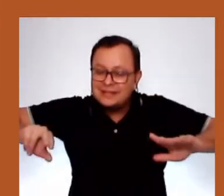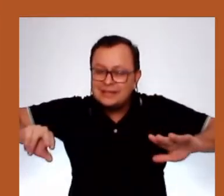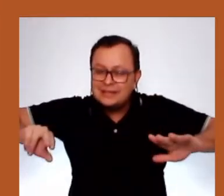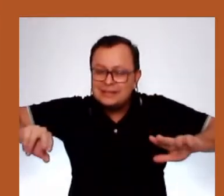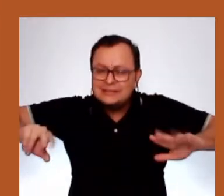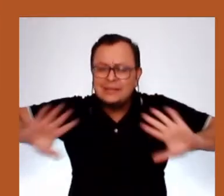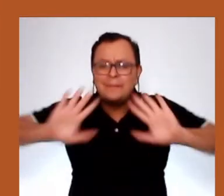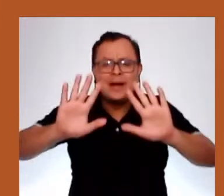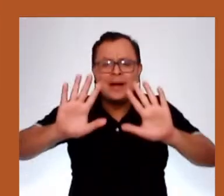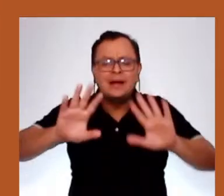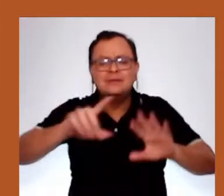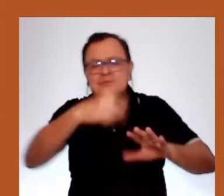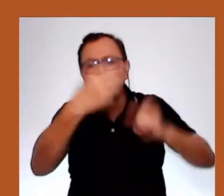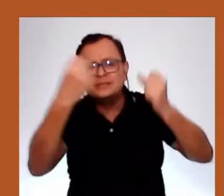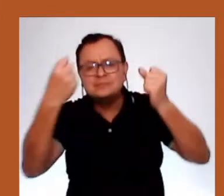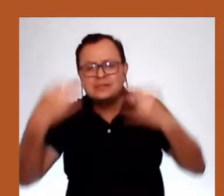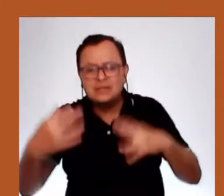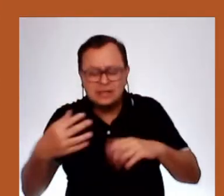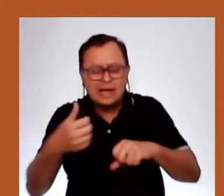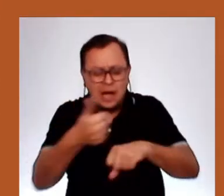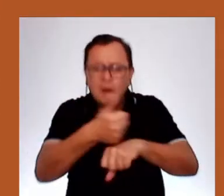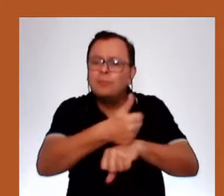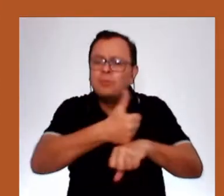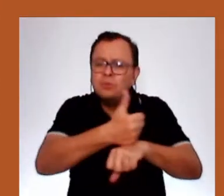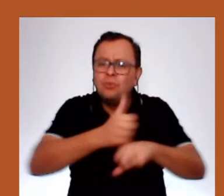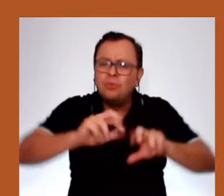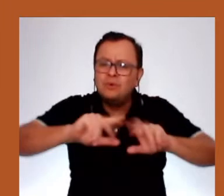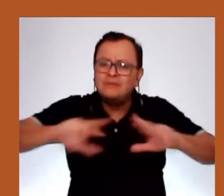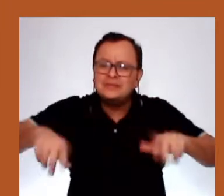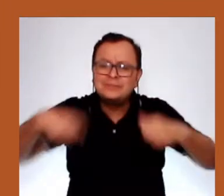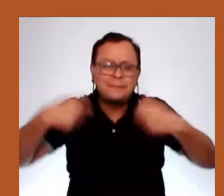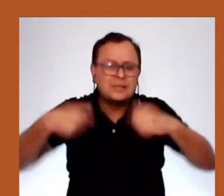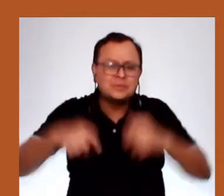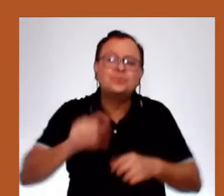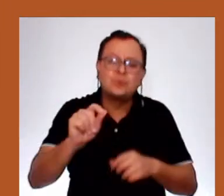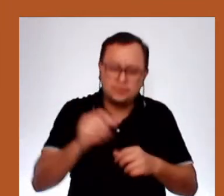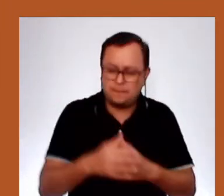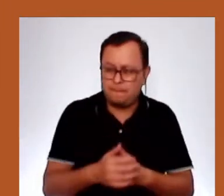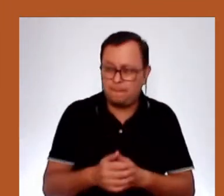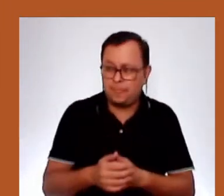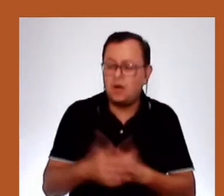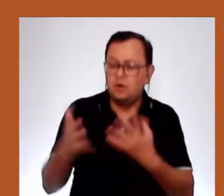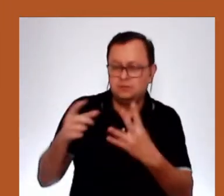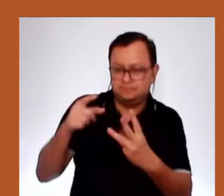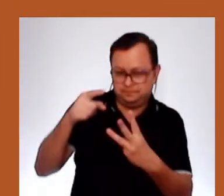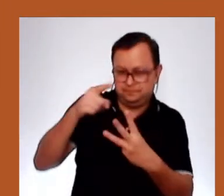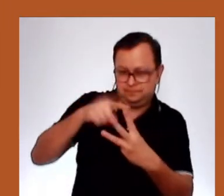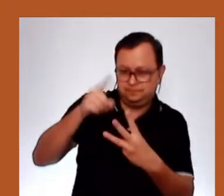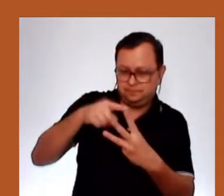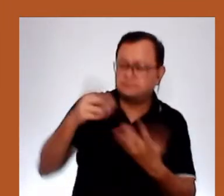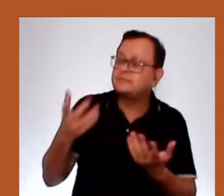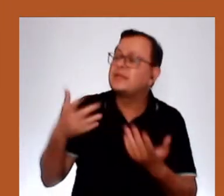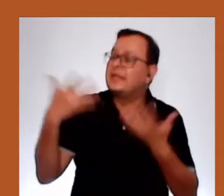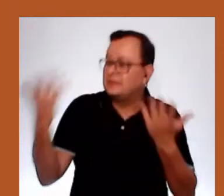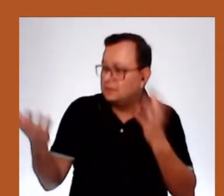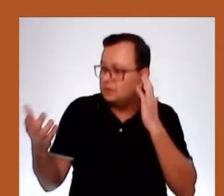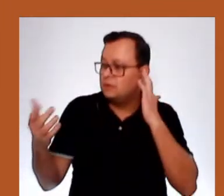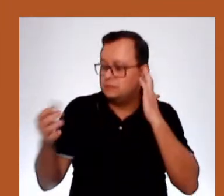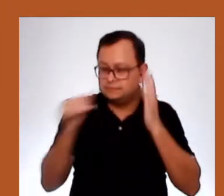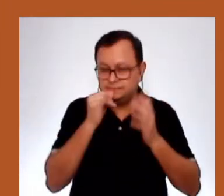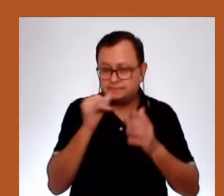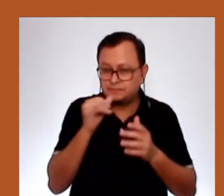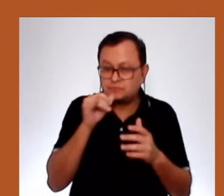gente iluminar o filme, iluminar o documentário? Então, o que é isso? Isso é você não ficar engessado dentro do seu